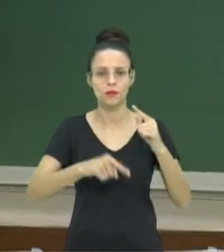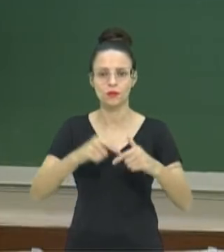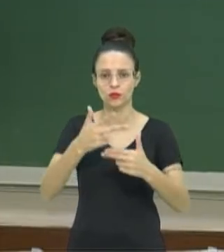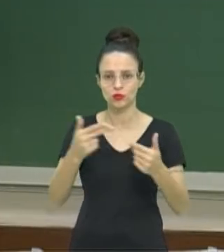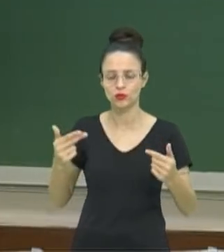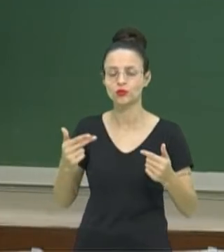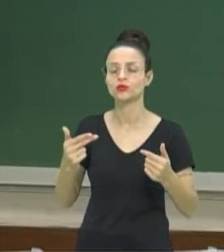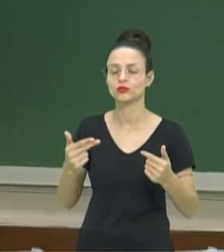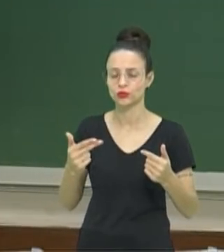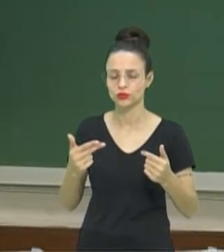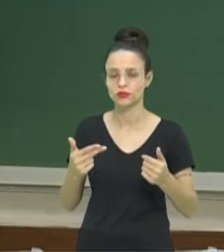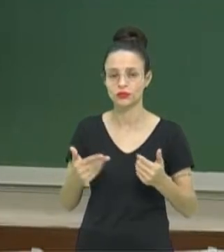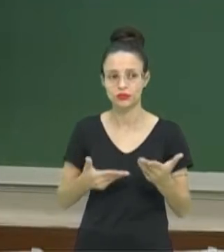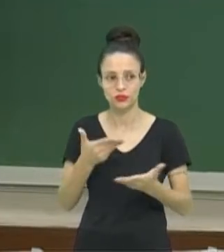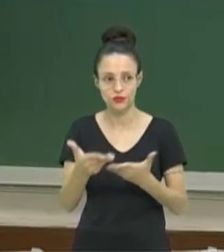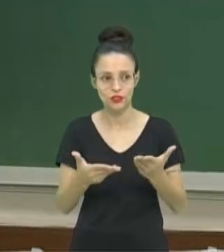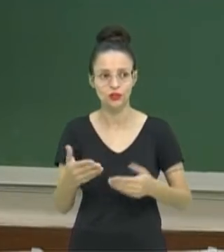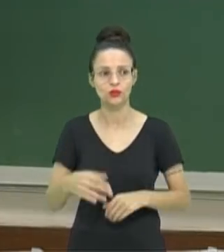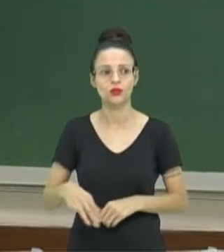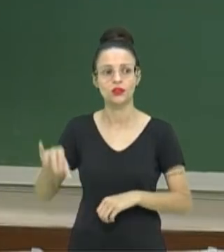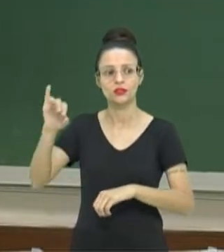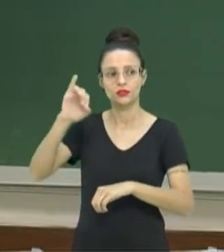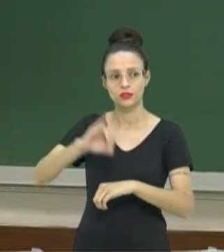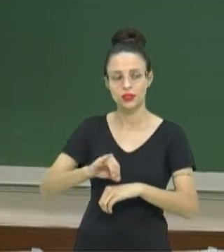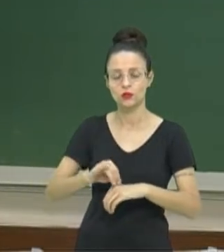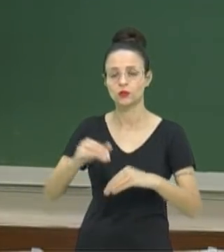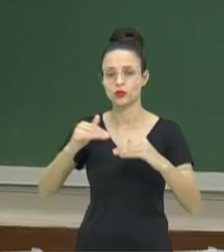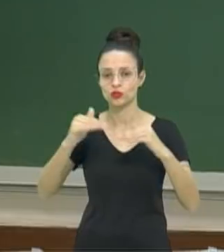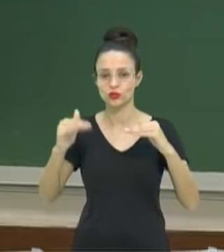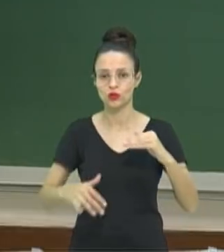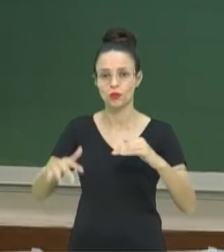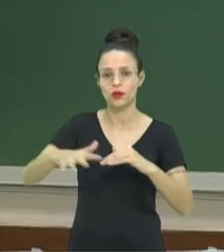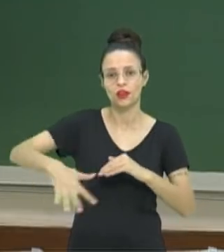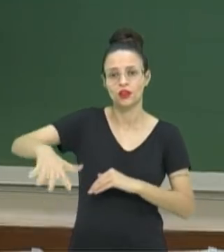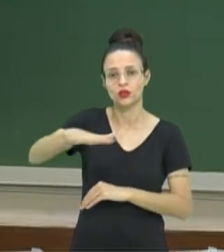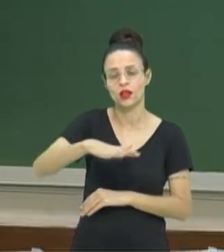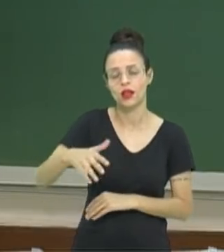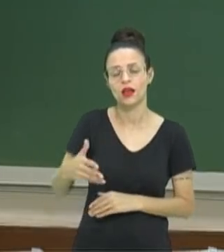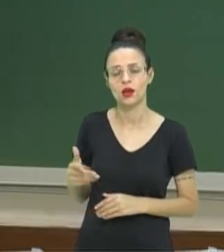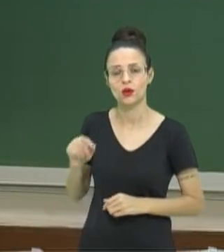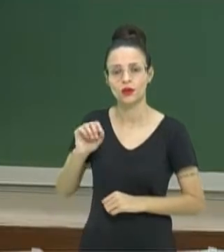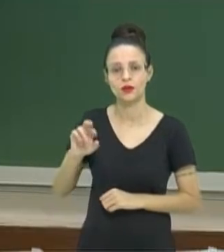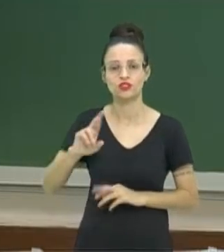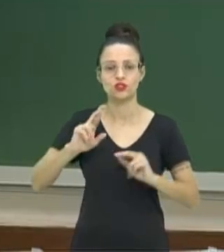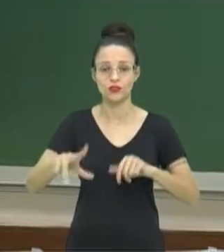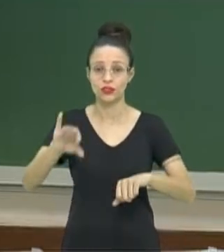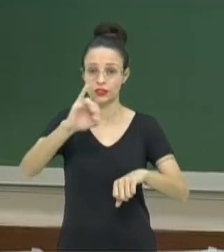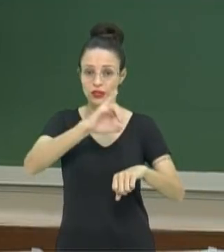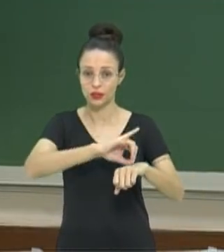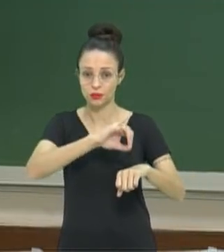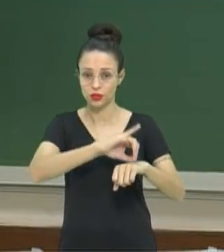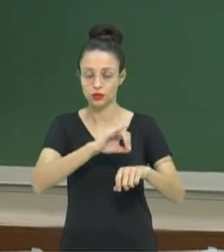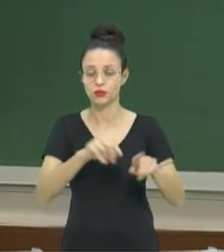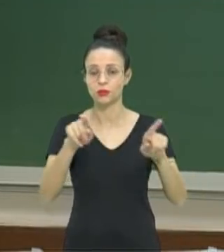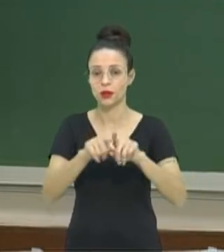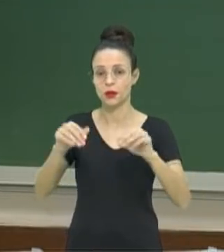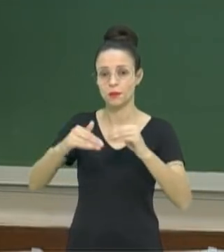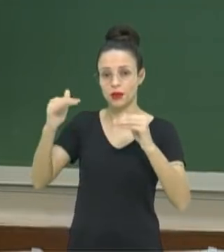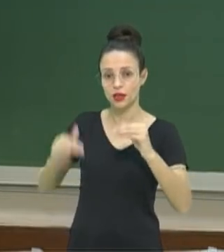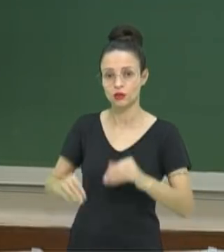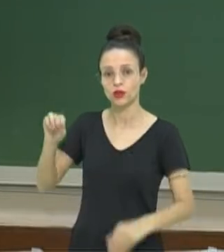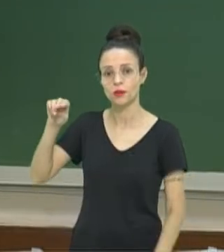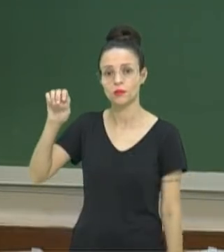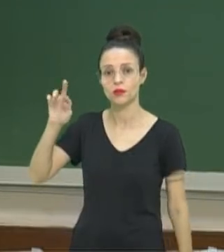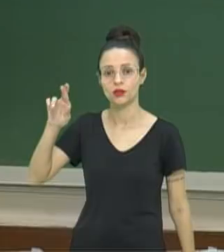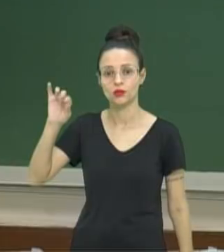Os centros urbanos subregionais, que já tem uma área de atuação menor do que a capital regional e menor do que a